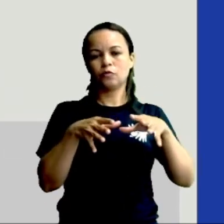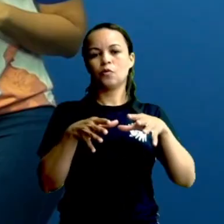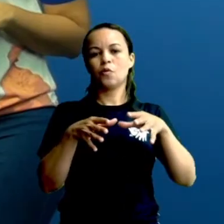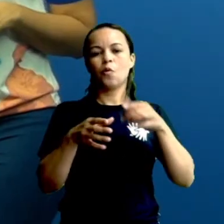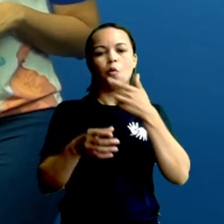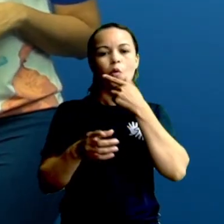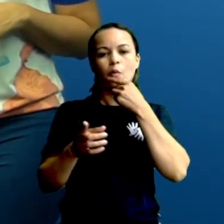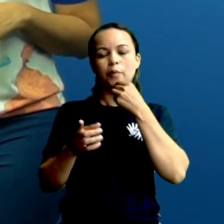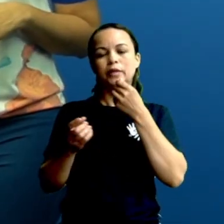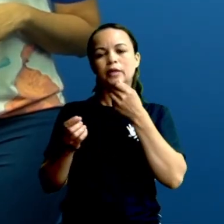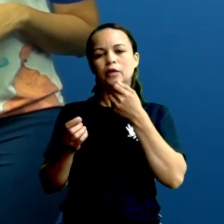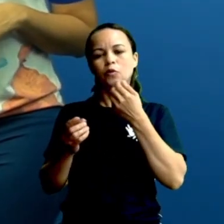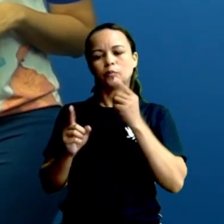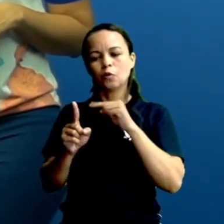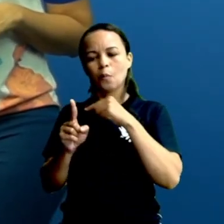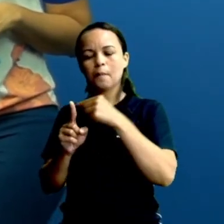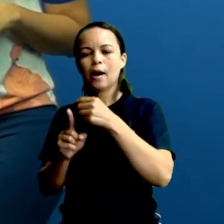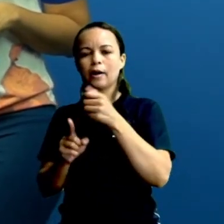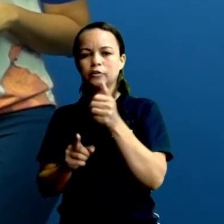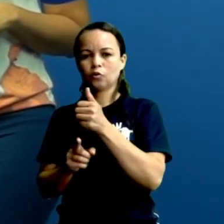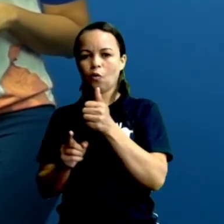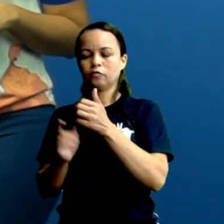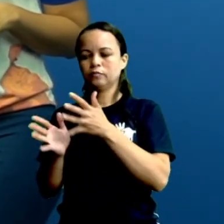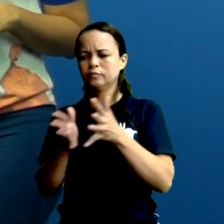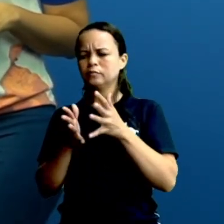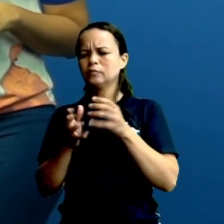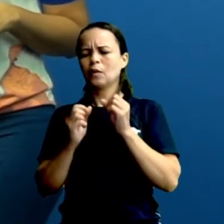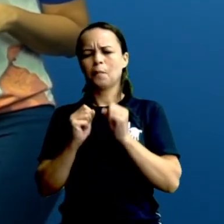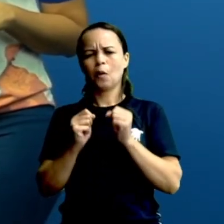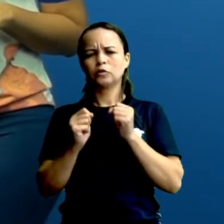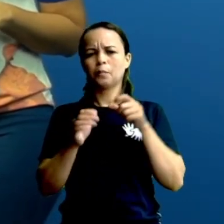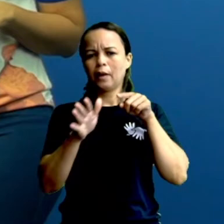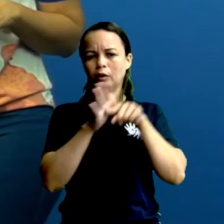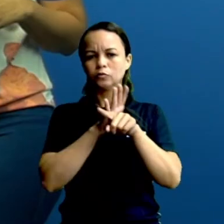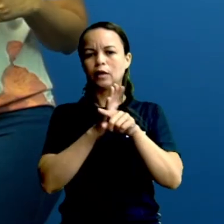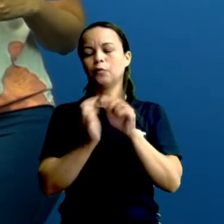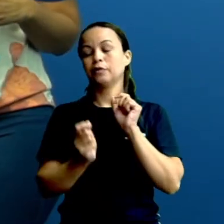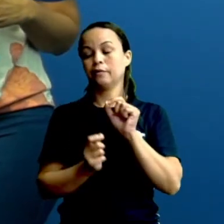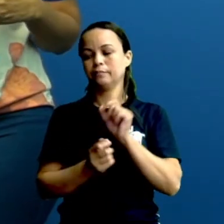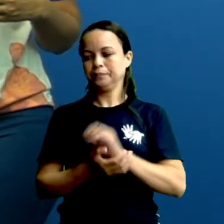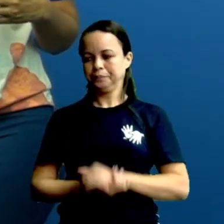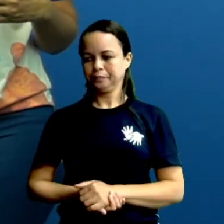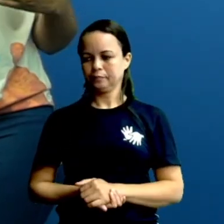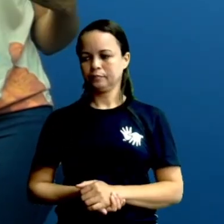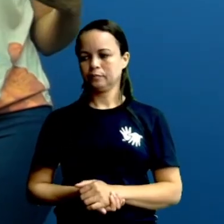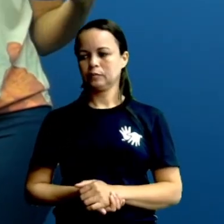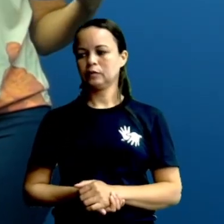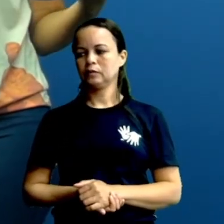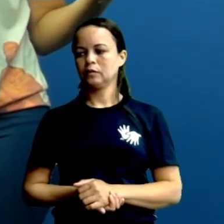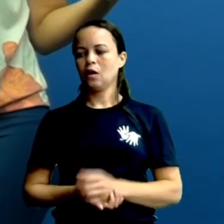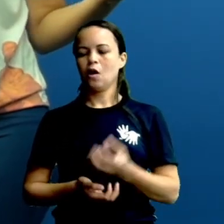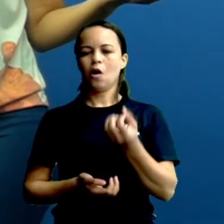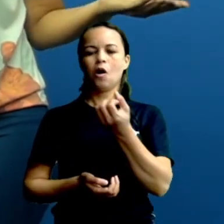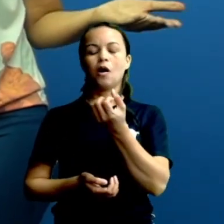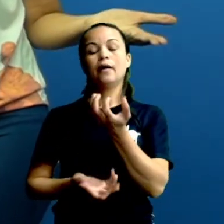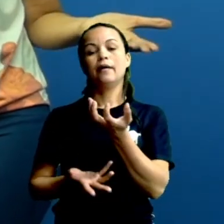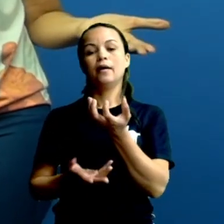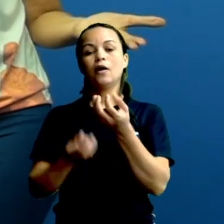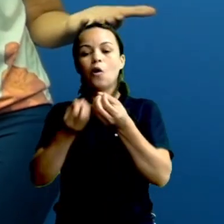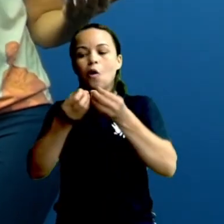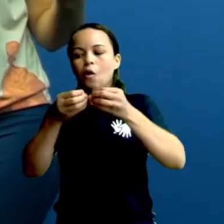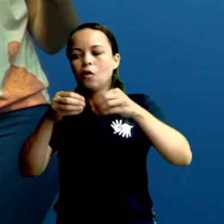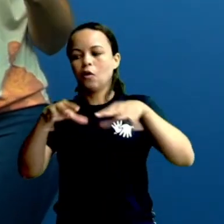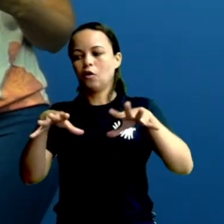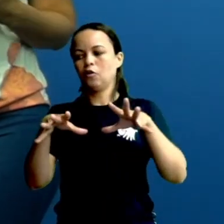mais ovos. Eu posso perguntar o seguinte, ó, quantos ovos há na cesta